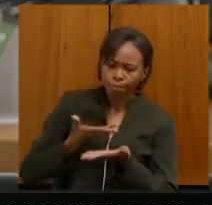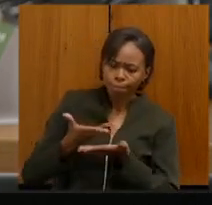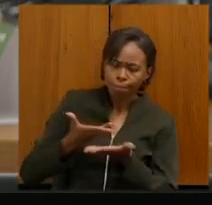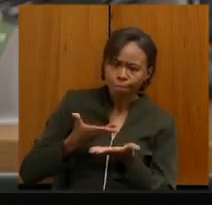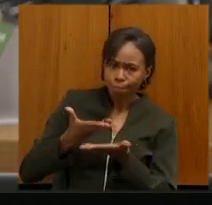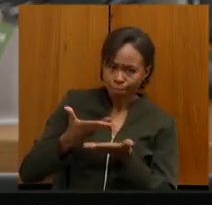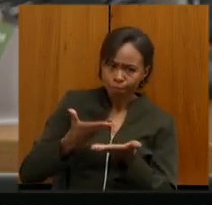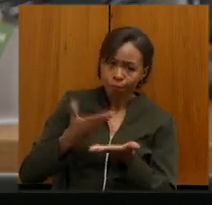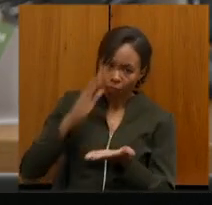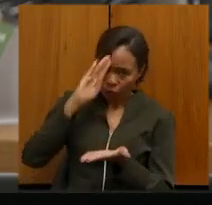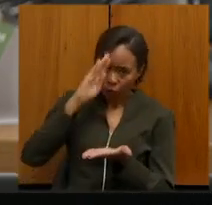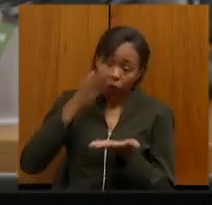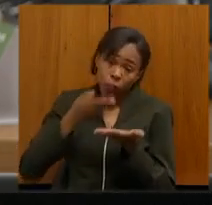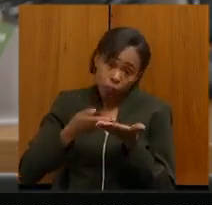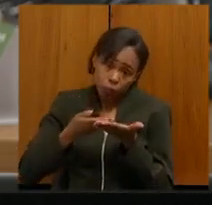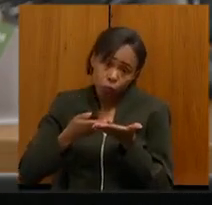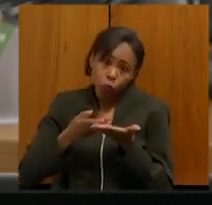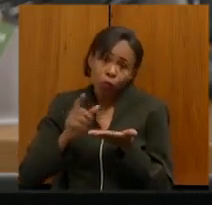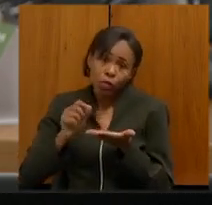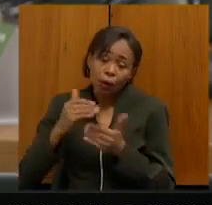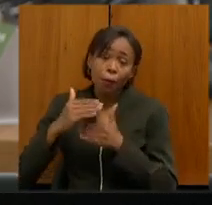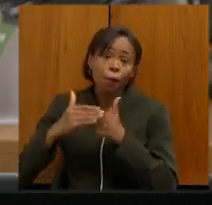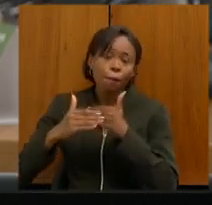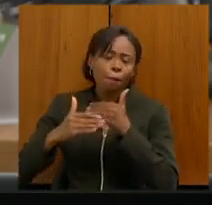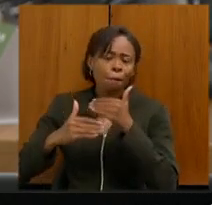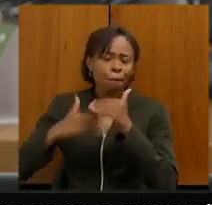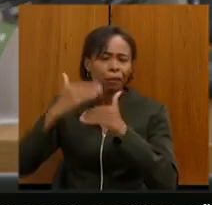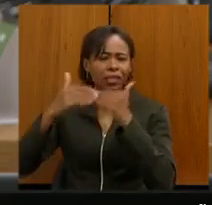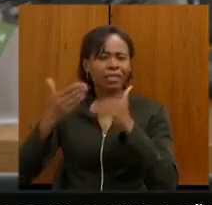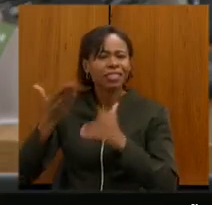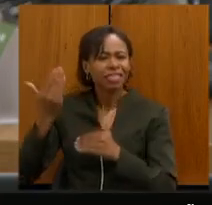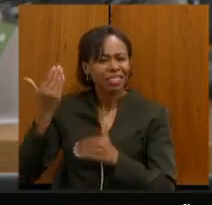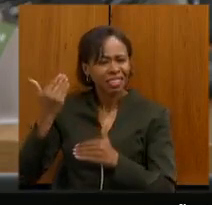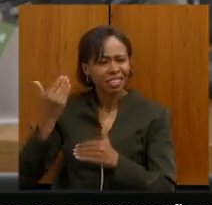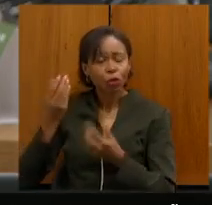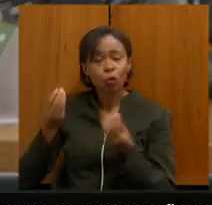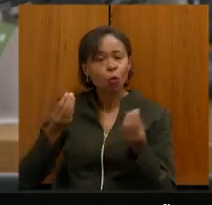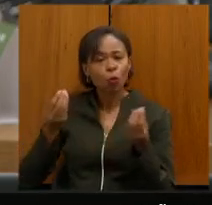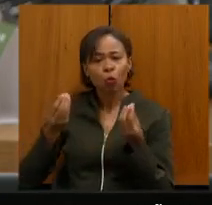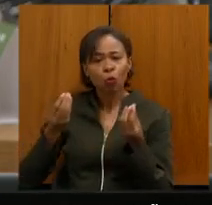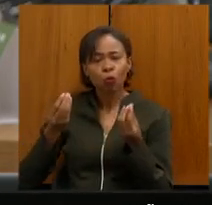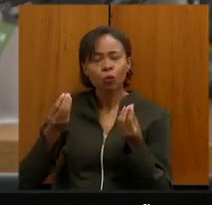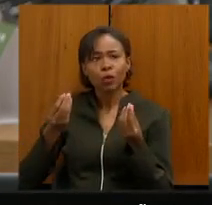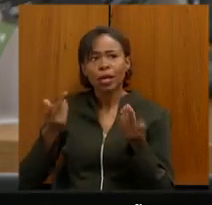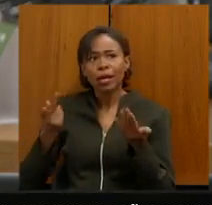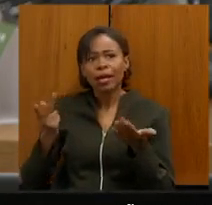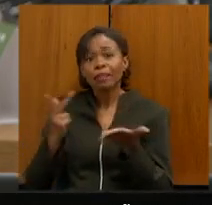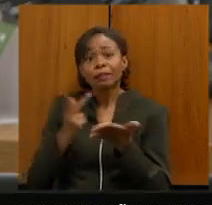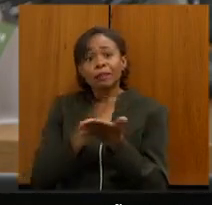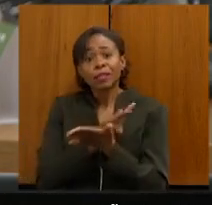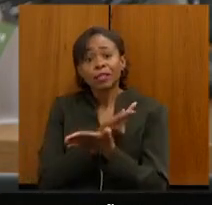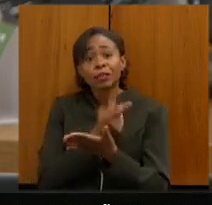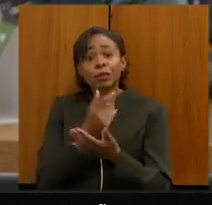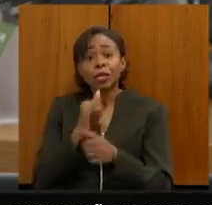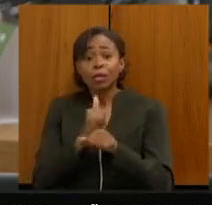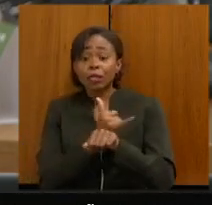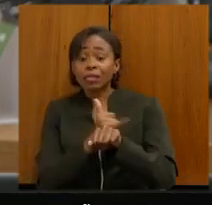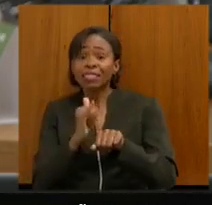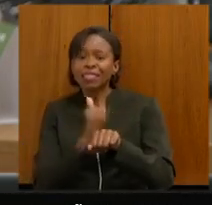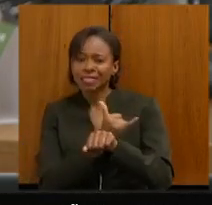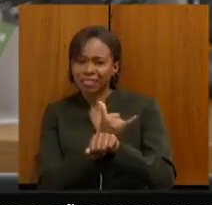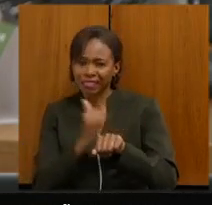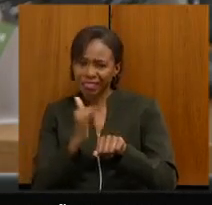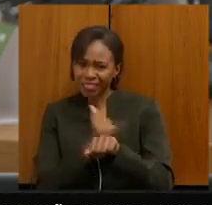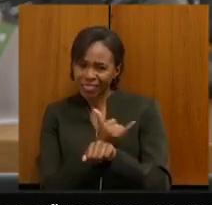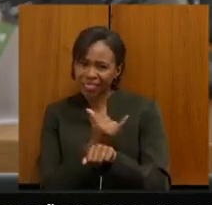a exemplo do próprio processo de como foi a construção de uma alternativa frente